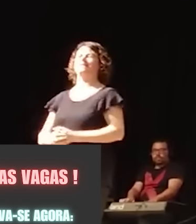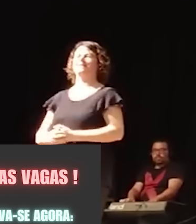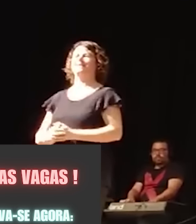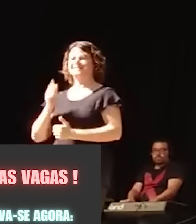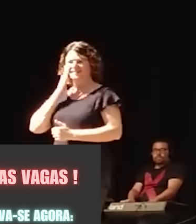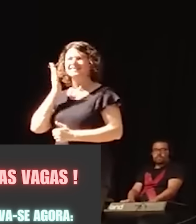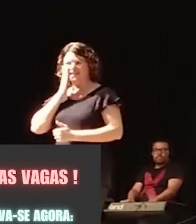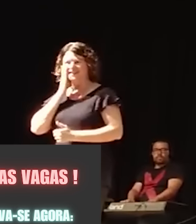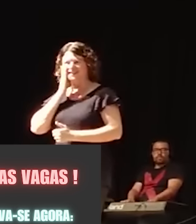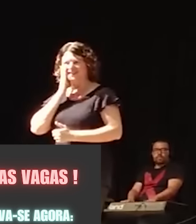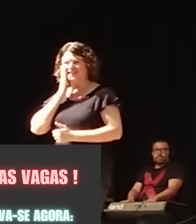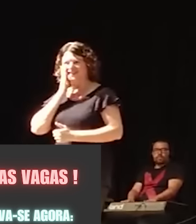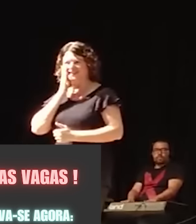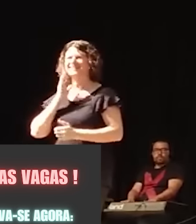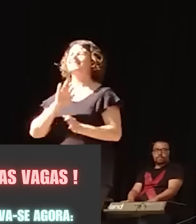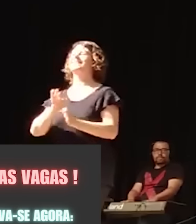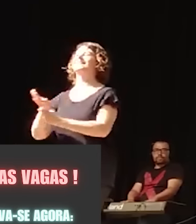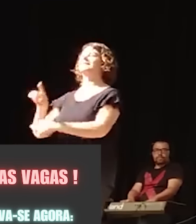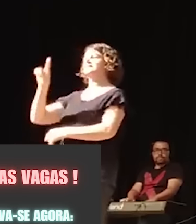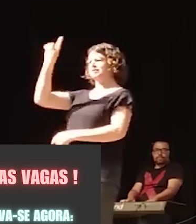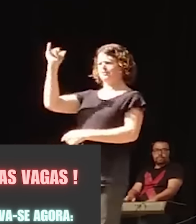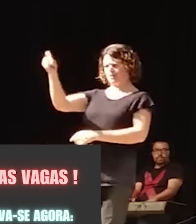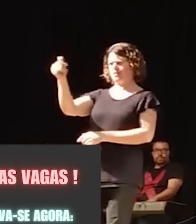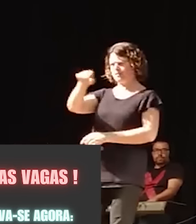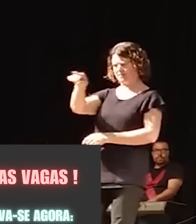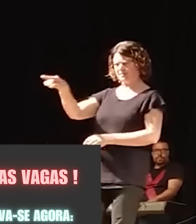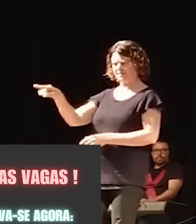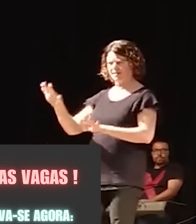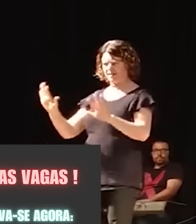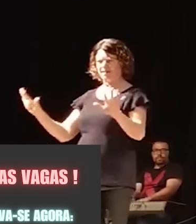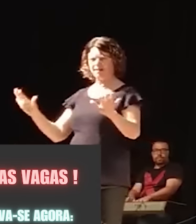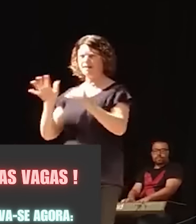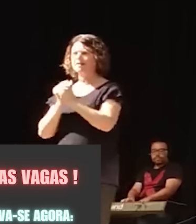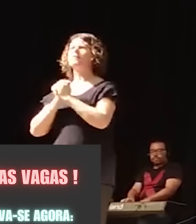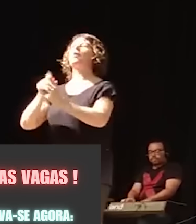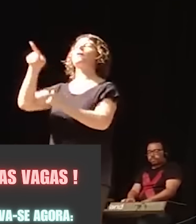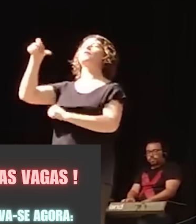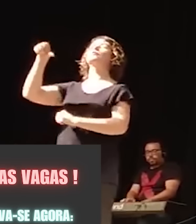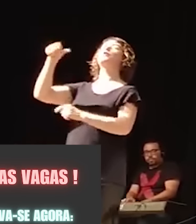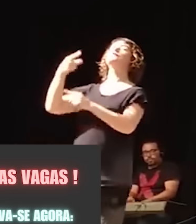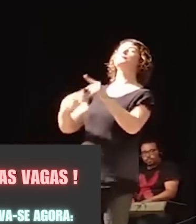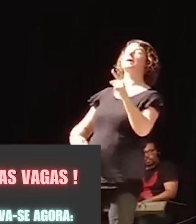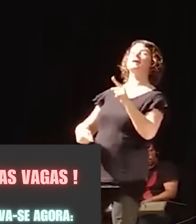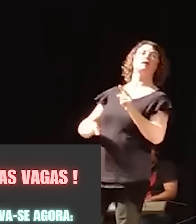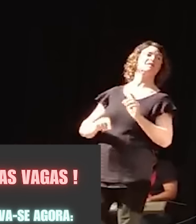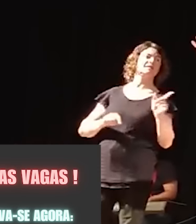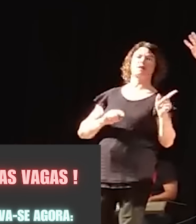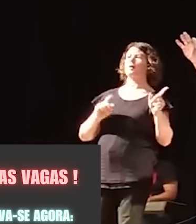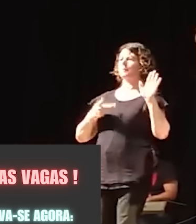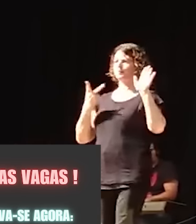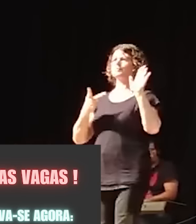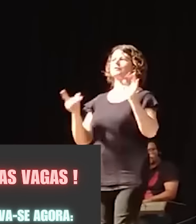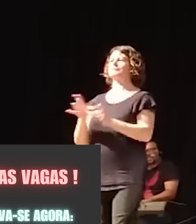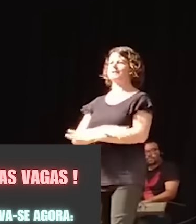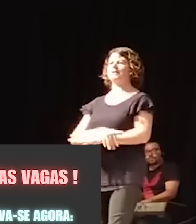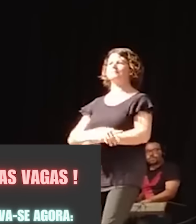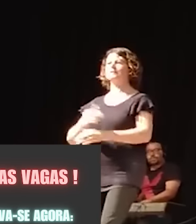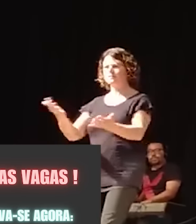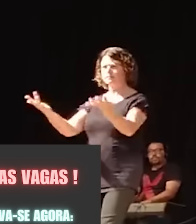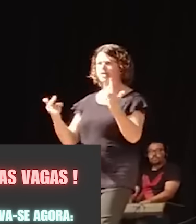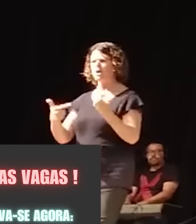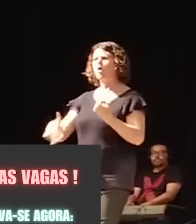amém sabe que horas são ó 9:30 viu como é que o pastor é pontual vem aqui à